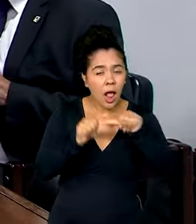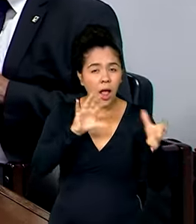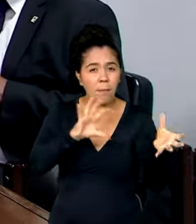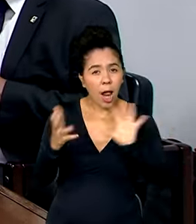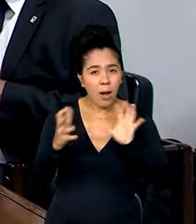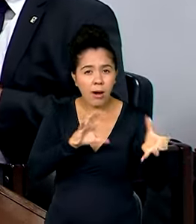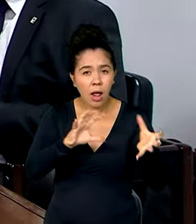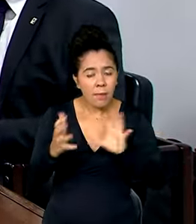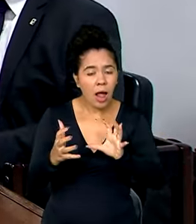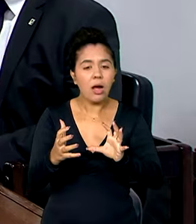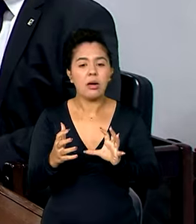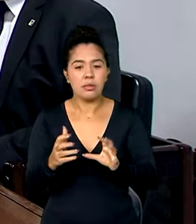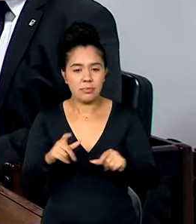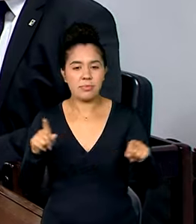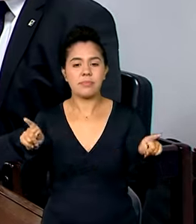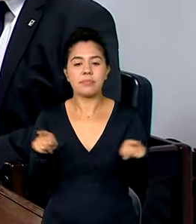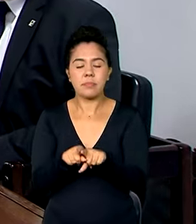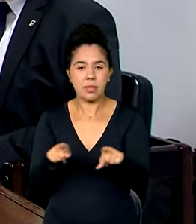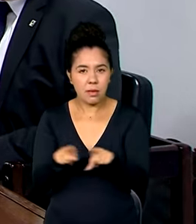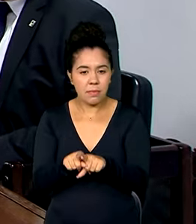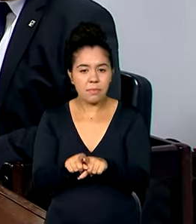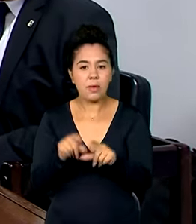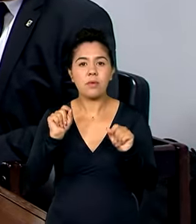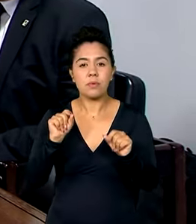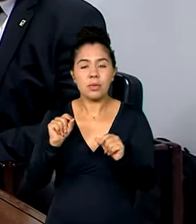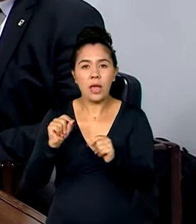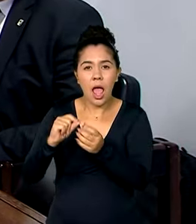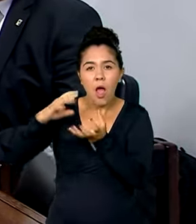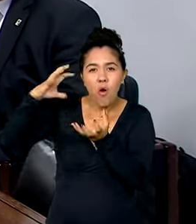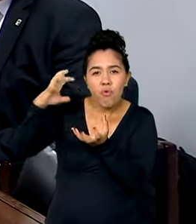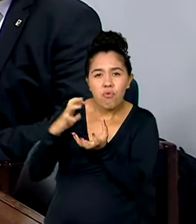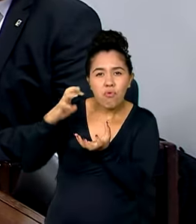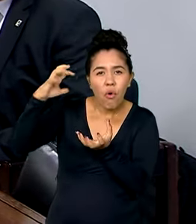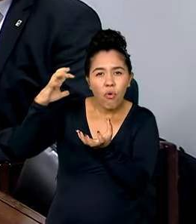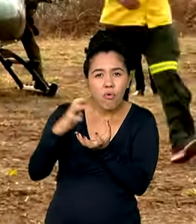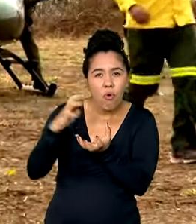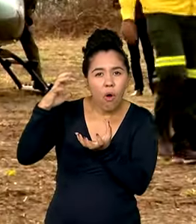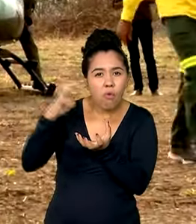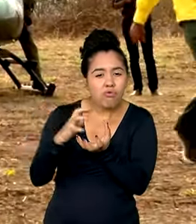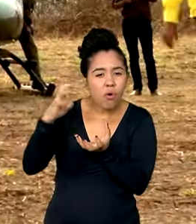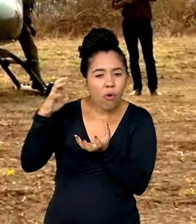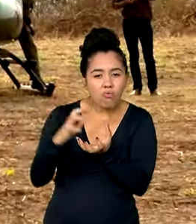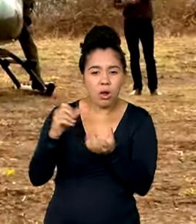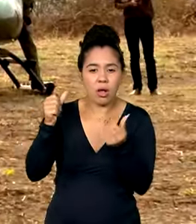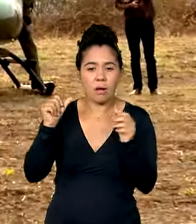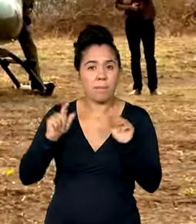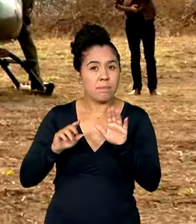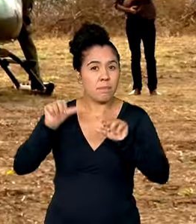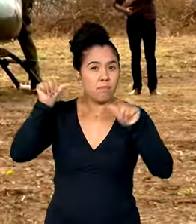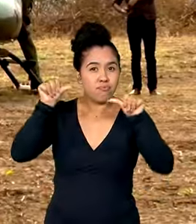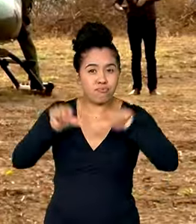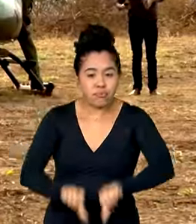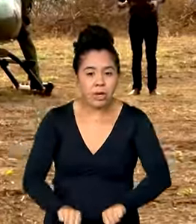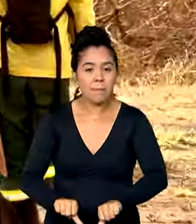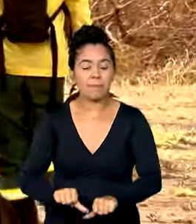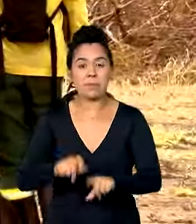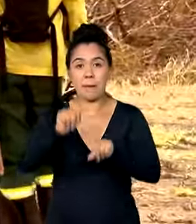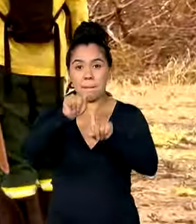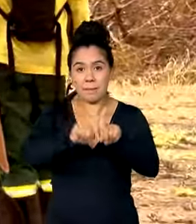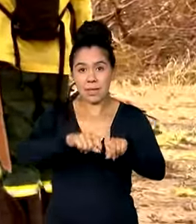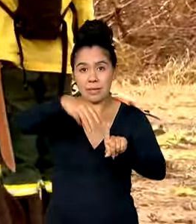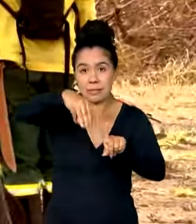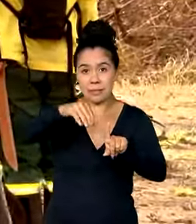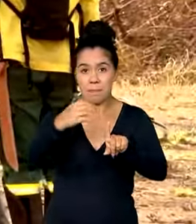essencialmente as concentrações de gás de efeito estufa continuam a aumentar. Em março, antes mesmo da seca,